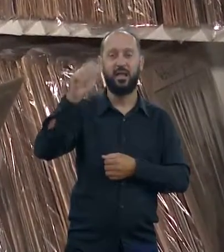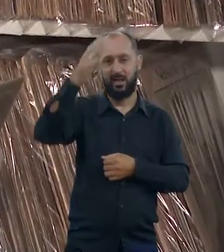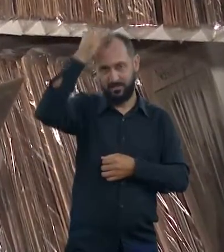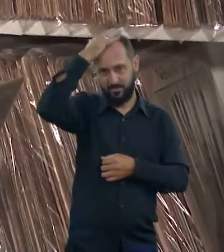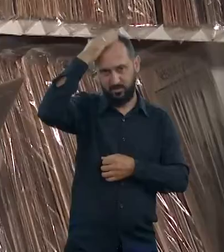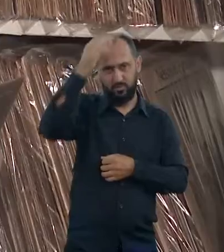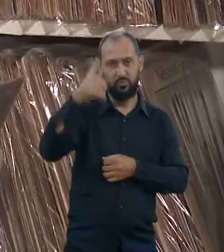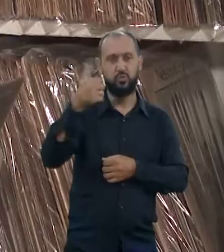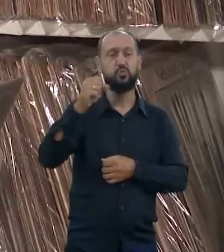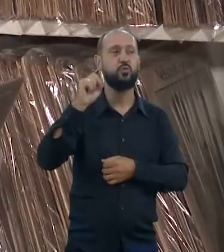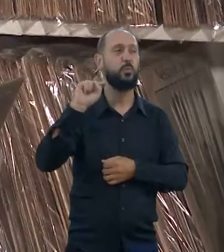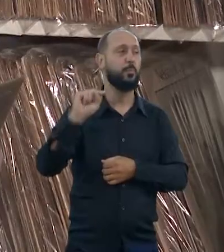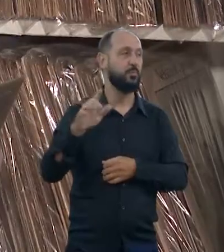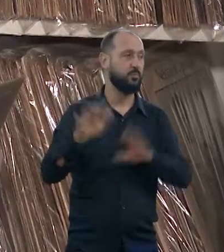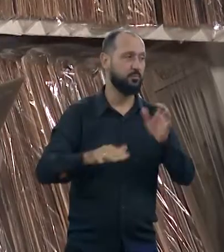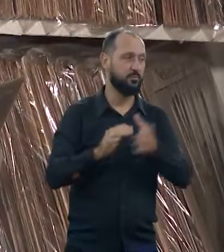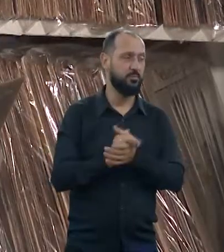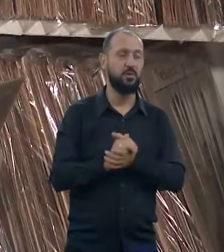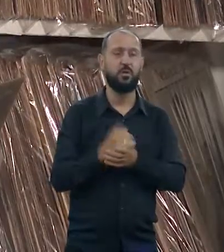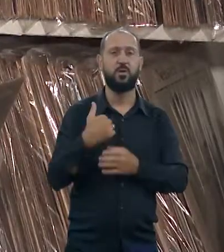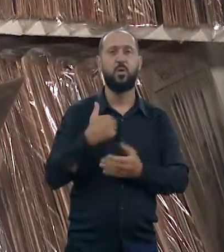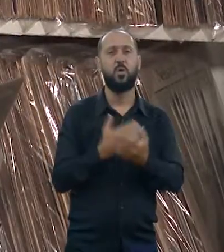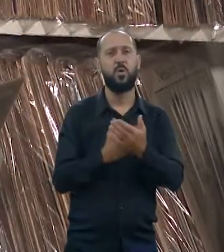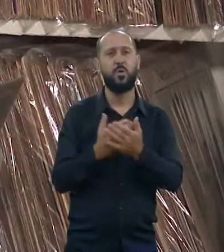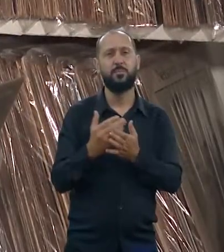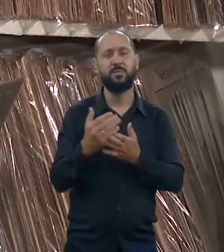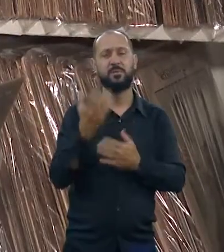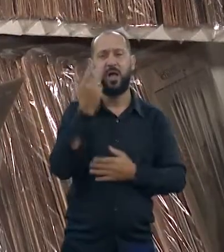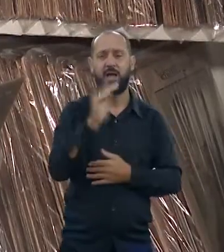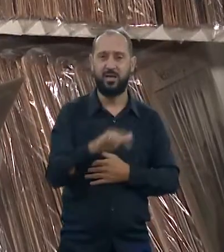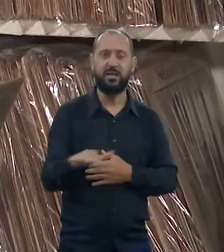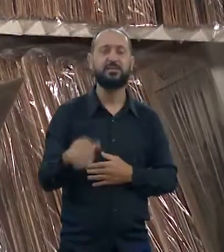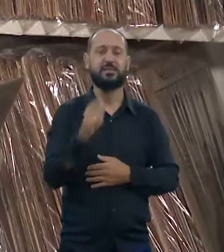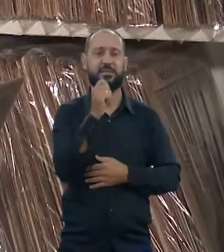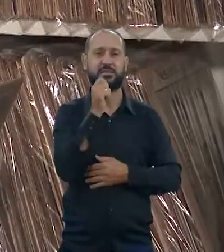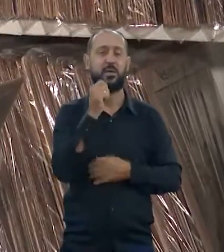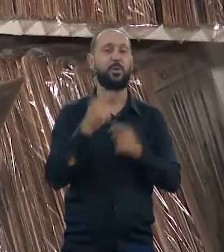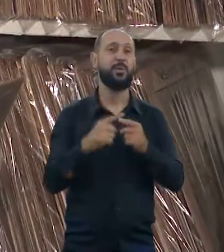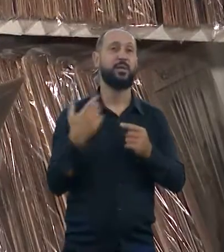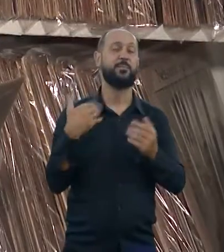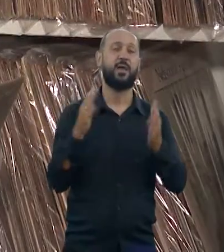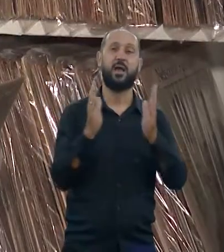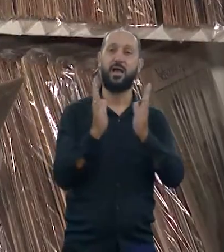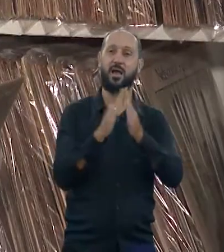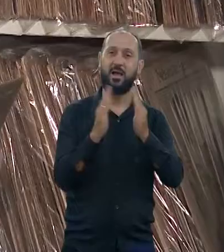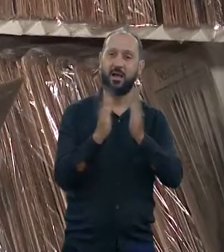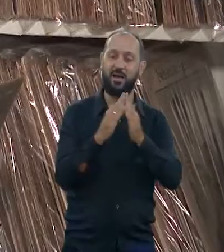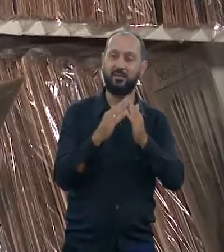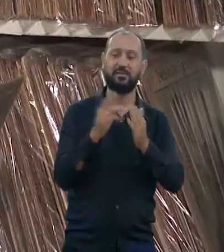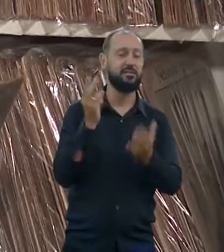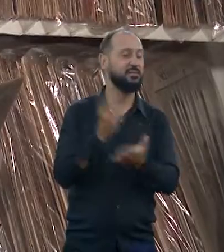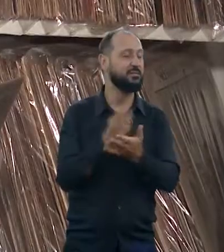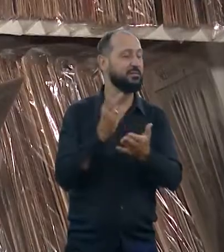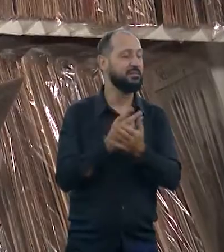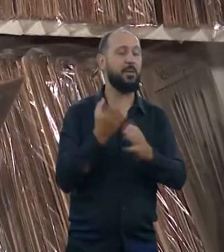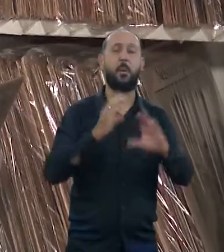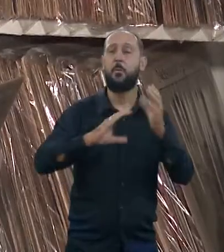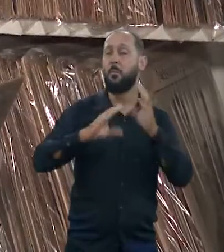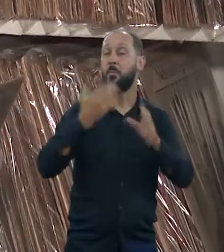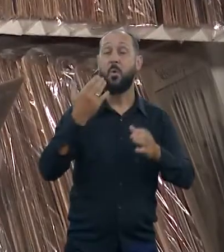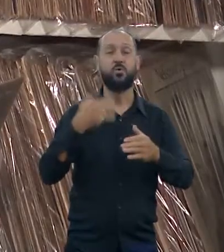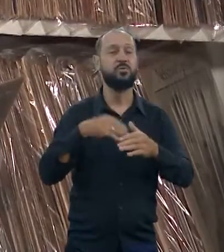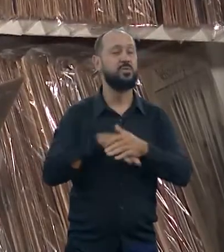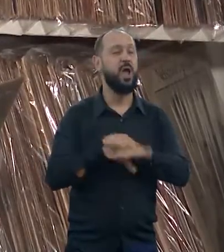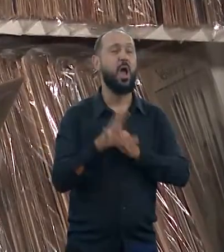de 18.500 vinis. Comecei bem criança ainda, porque na minha casa era uma casa que se